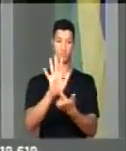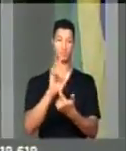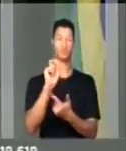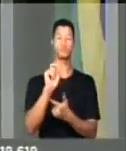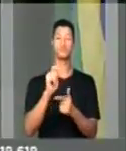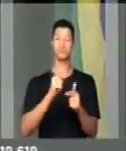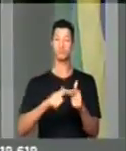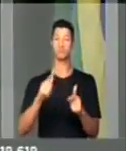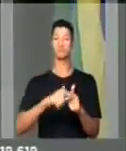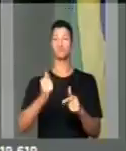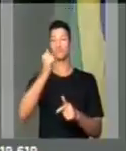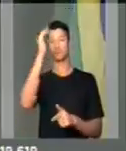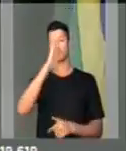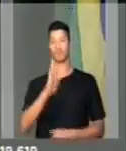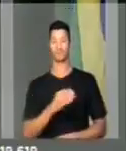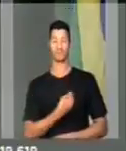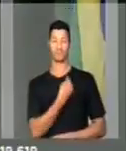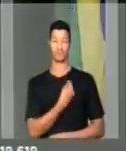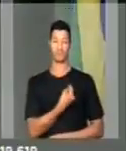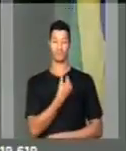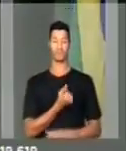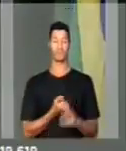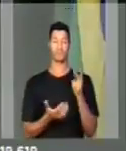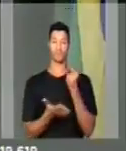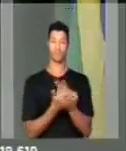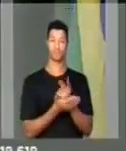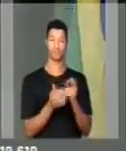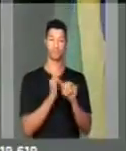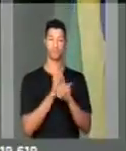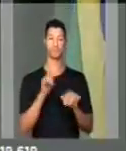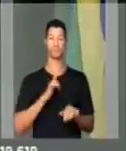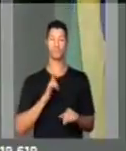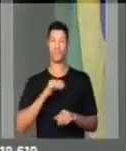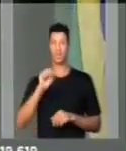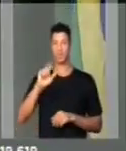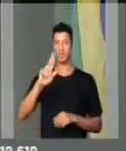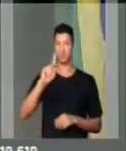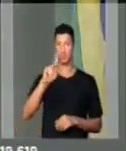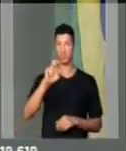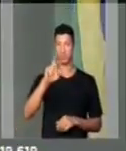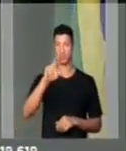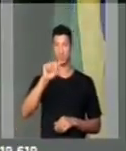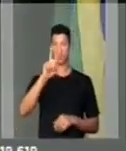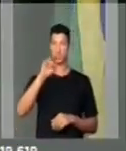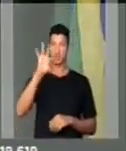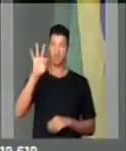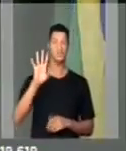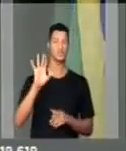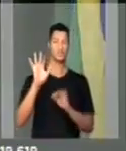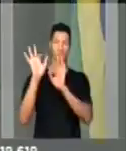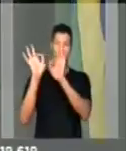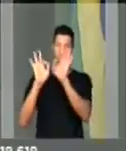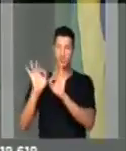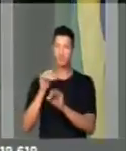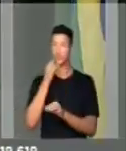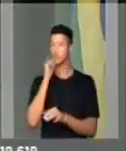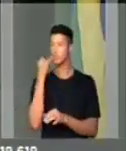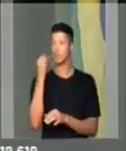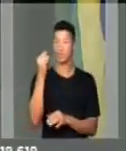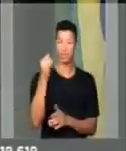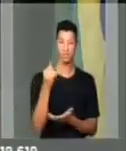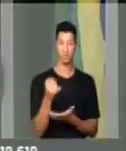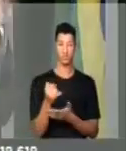a situação que o Brasil estava. Mesmo dizendo que existia um superávit, ela reajustou a energia